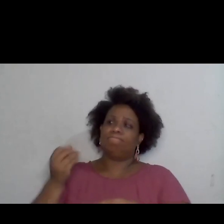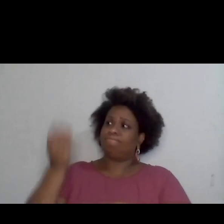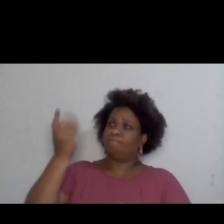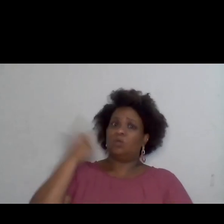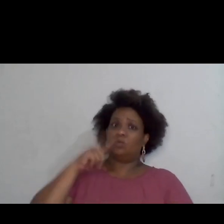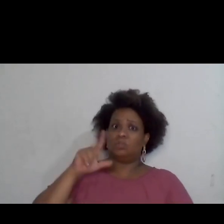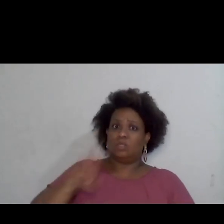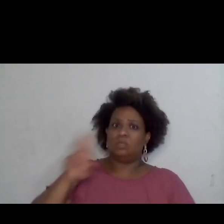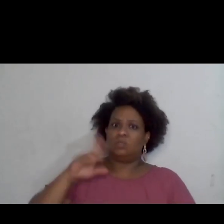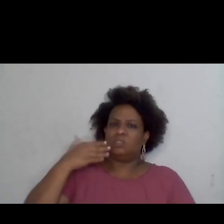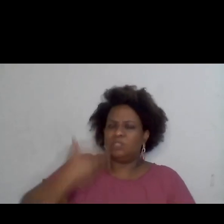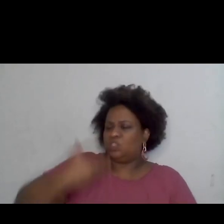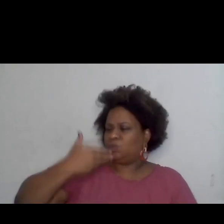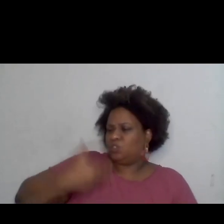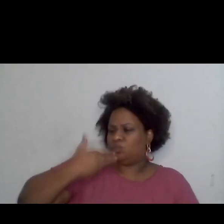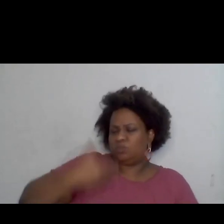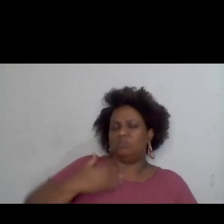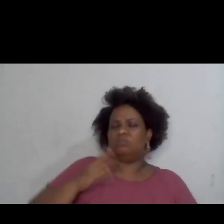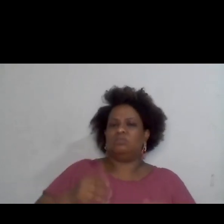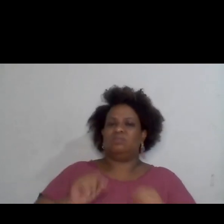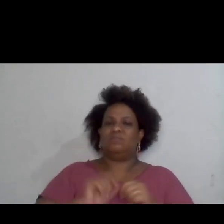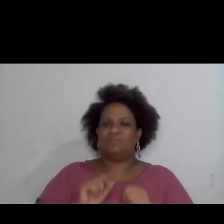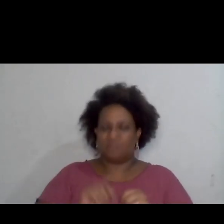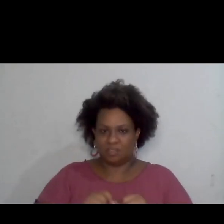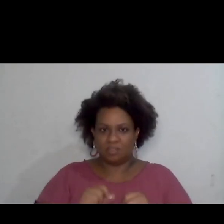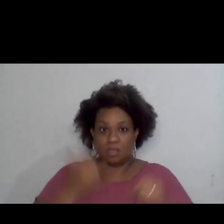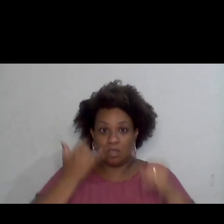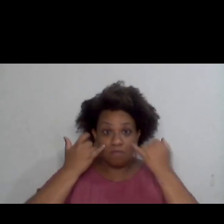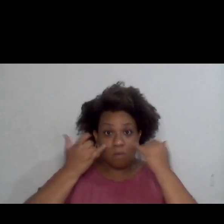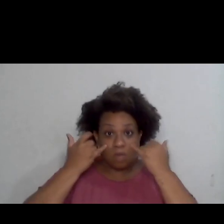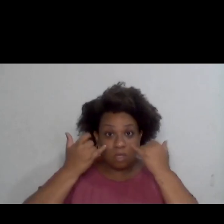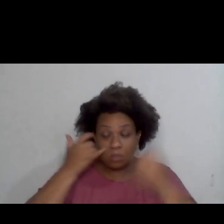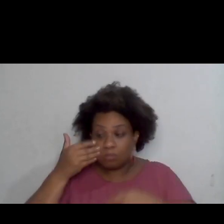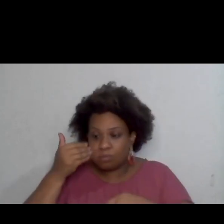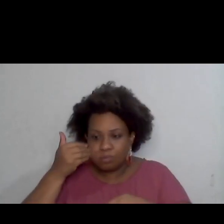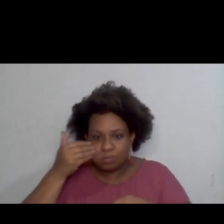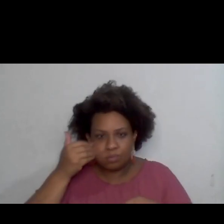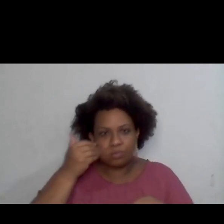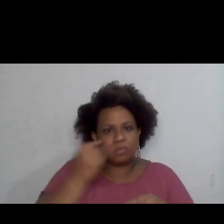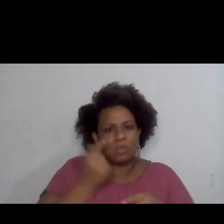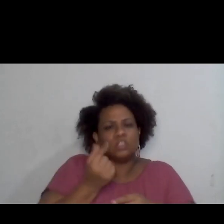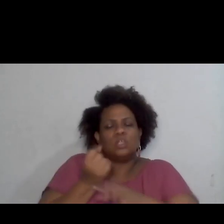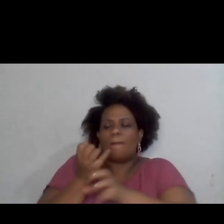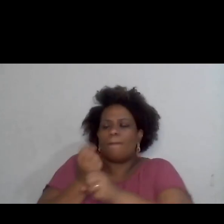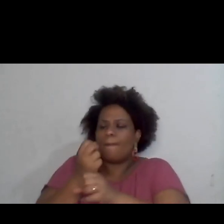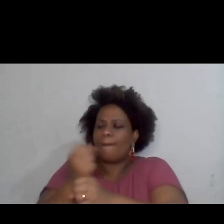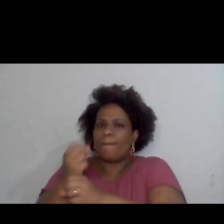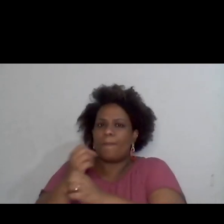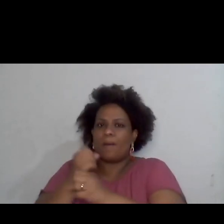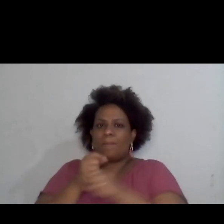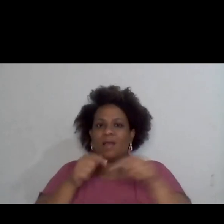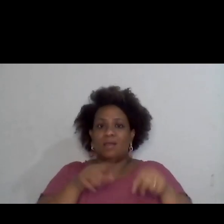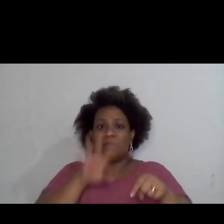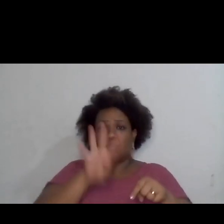pedidos, e a gente tem feito isso, colhido informações, fazendo orçamento, para que esse portfólio vire